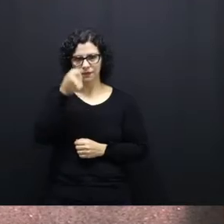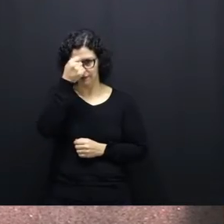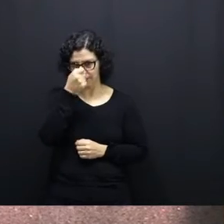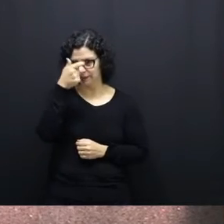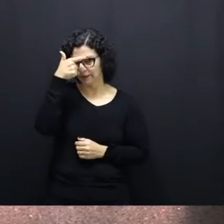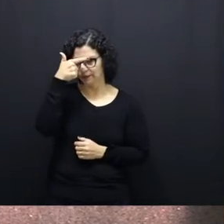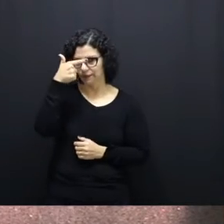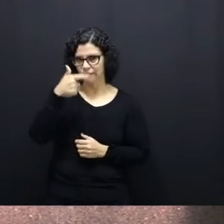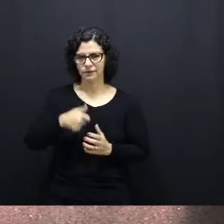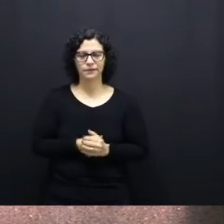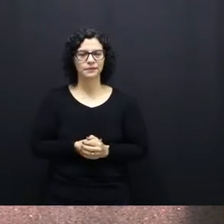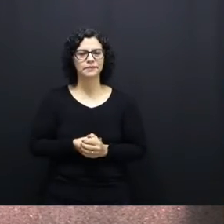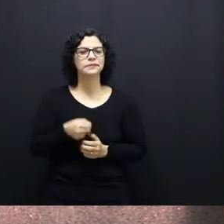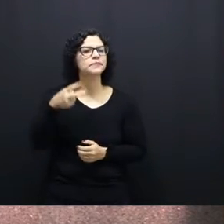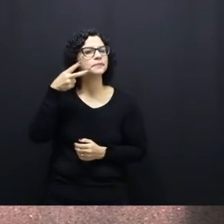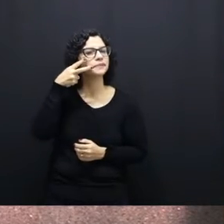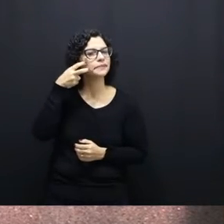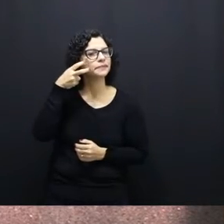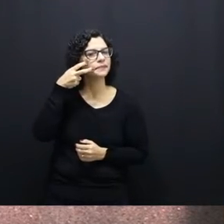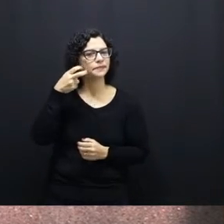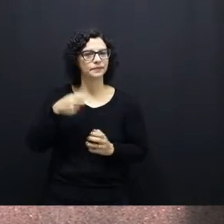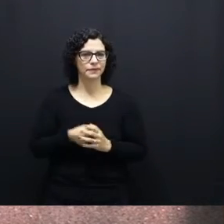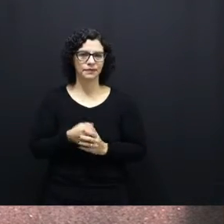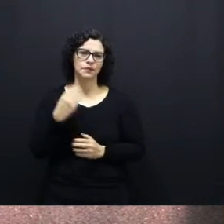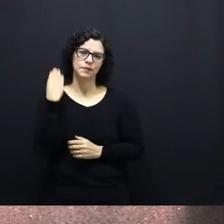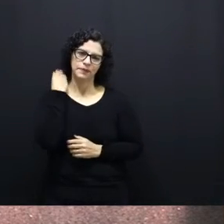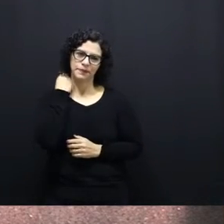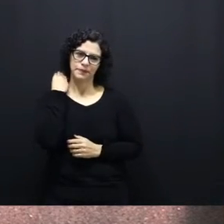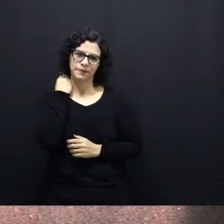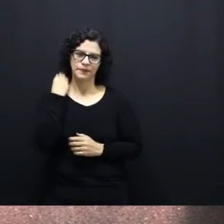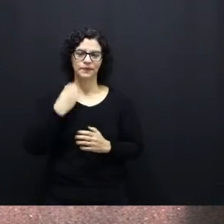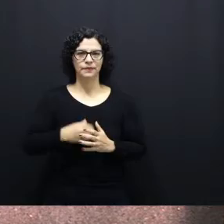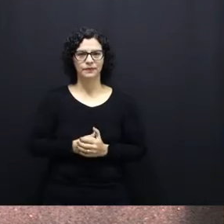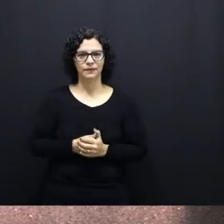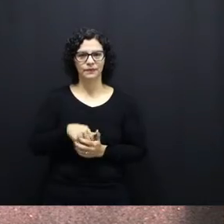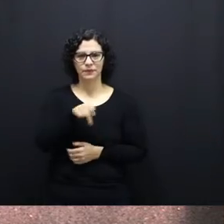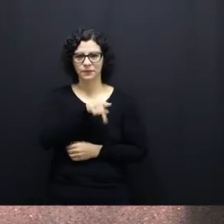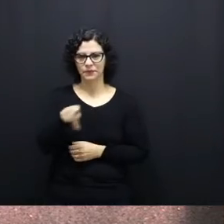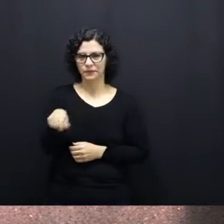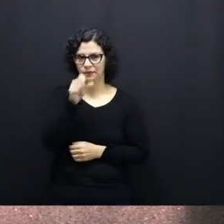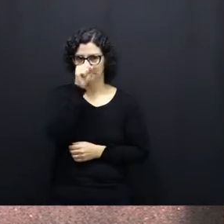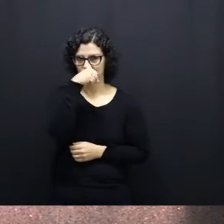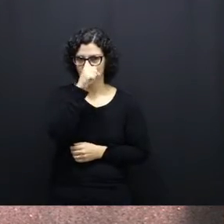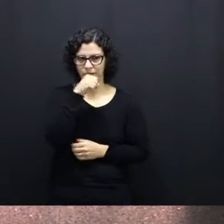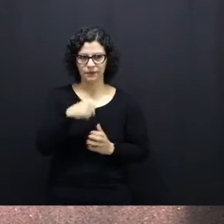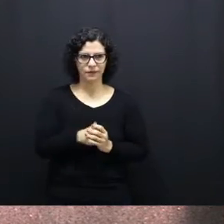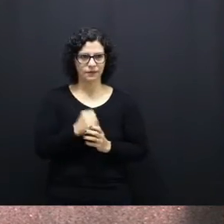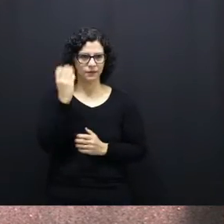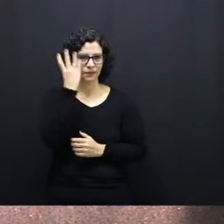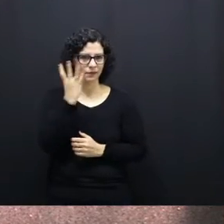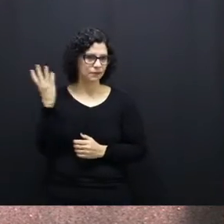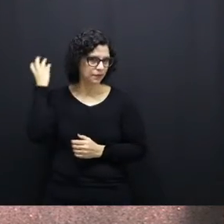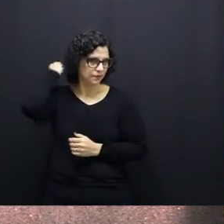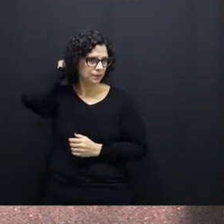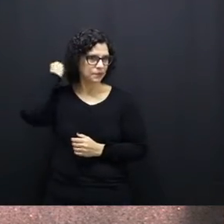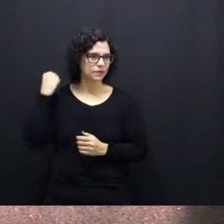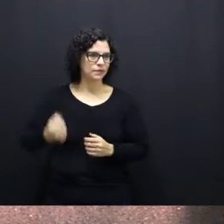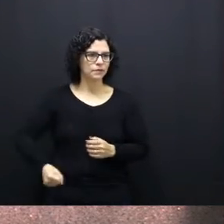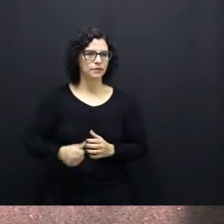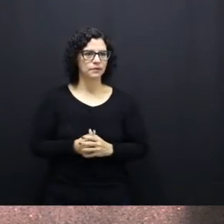Santos presente Sinésio Januário Rezende tira do banco presente para o senhor Wellington Resende Wilson cabelo